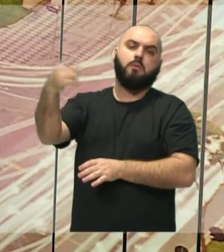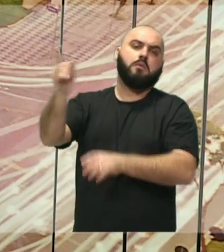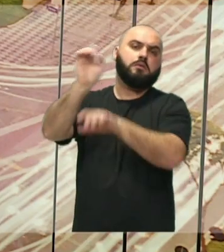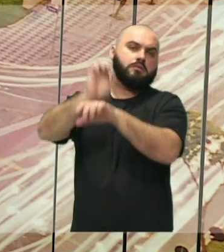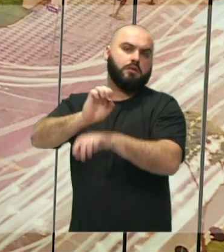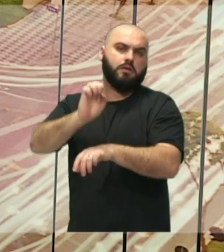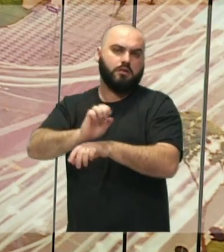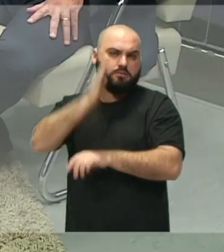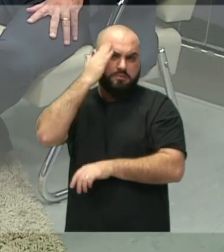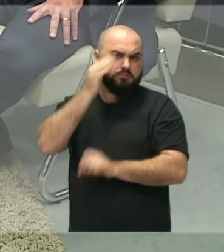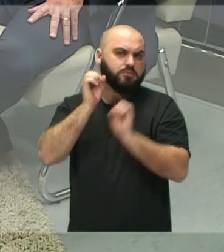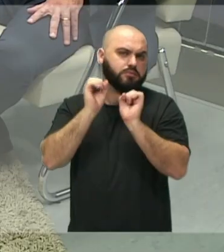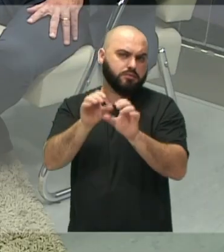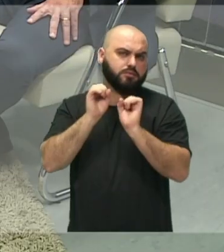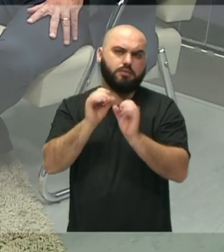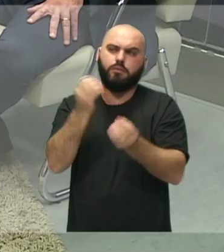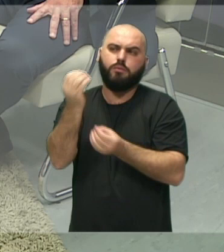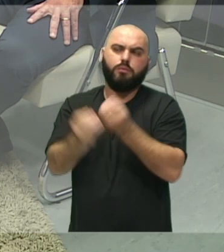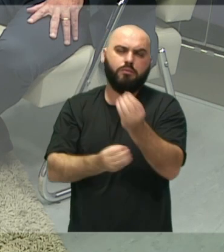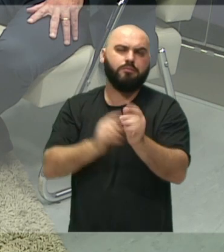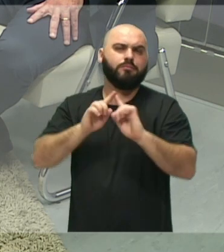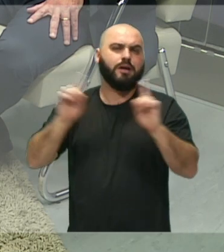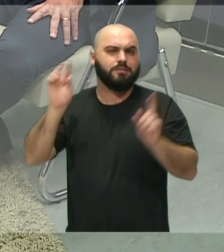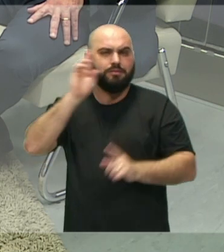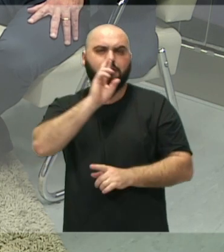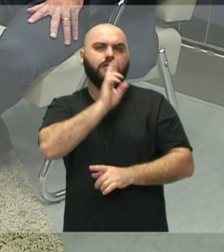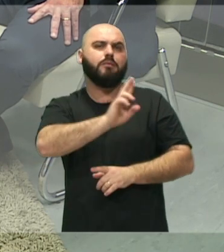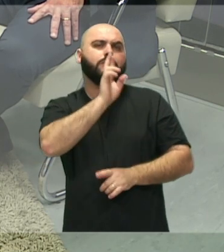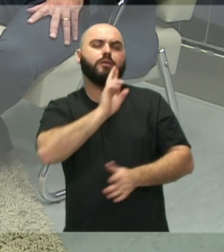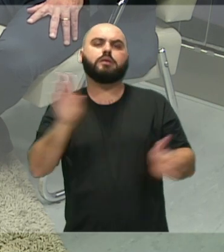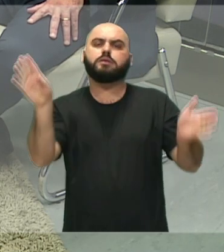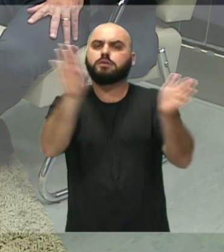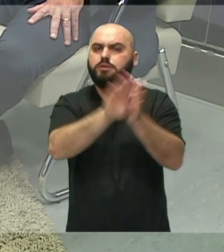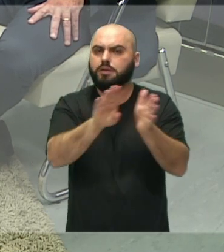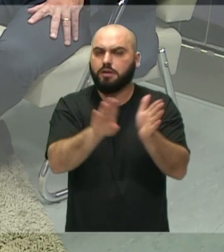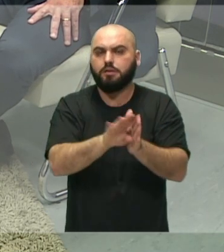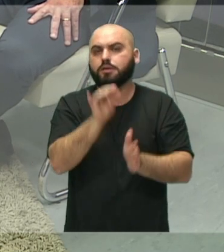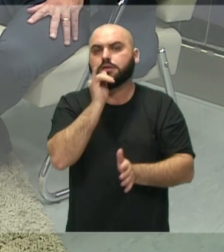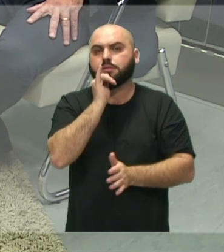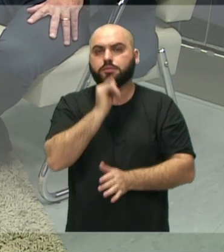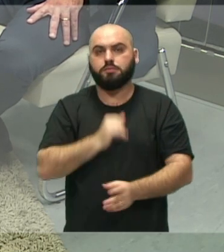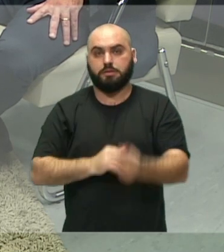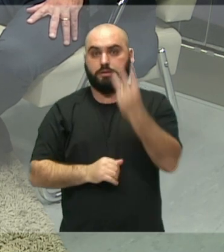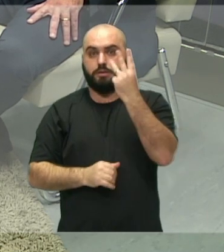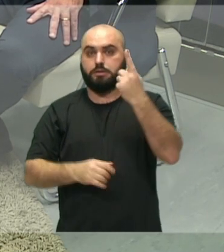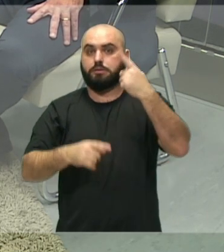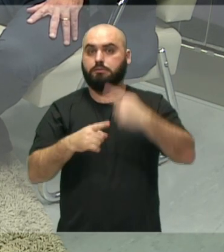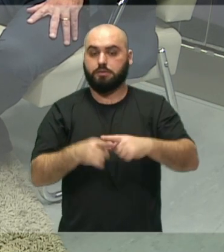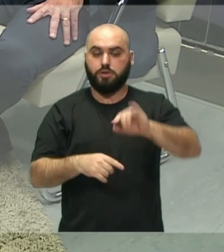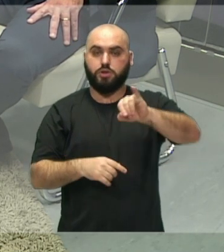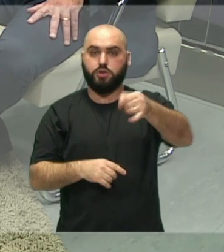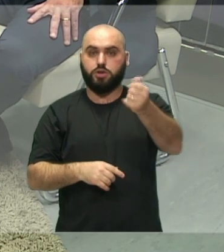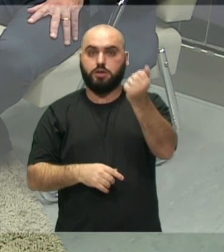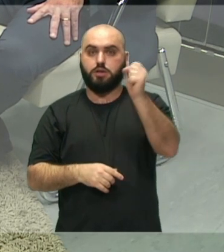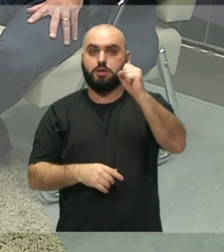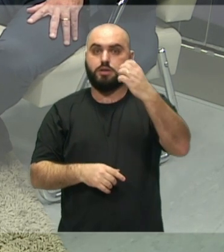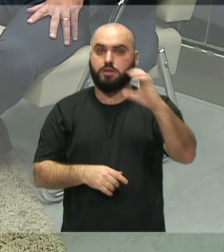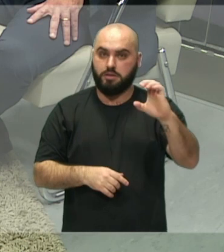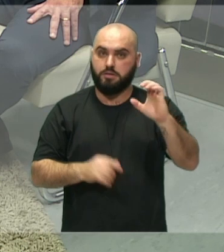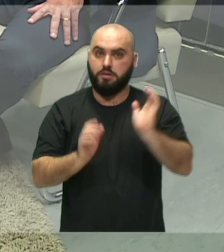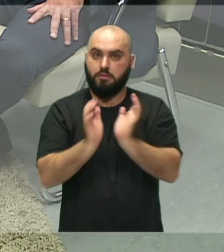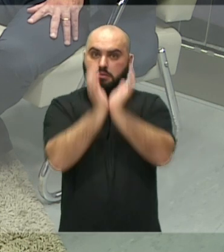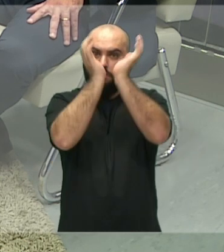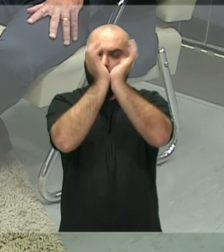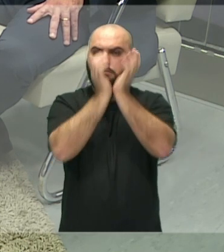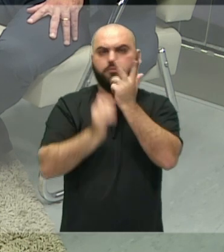ensinar o como se faz, mas quando esses resultados vêm de forma expressiva, como um tricampeonato de JASC, e ele não